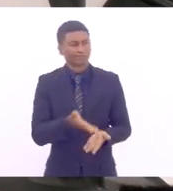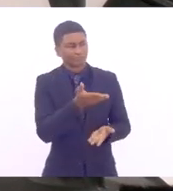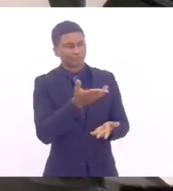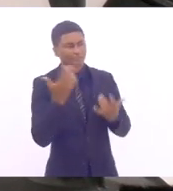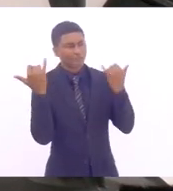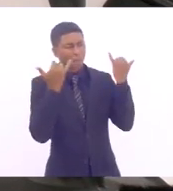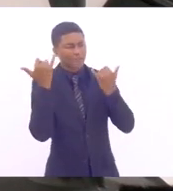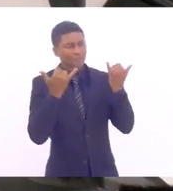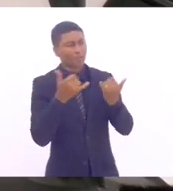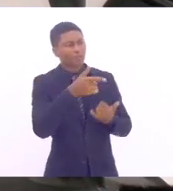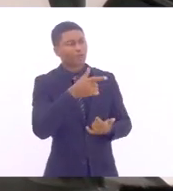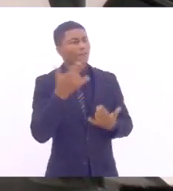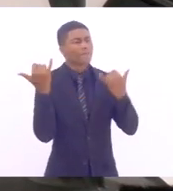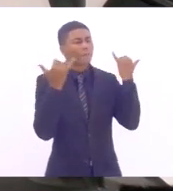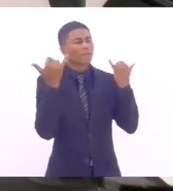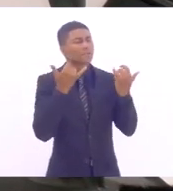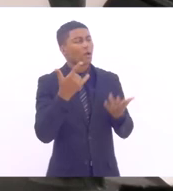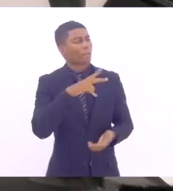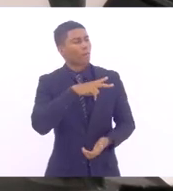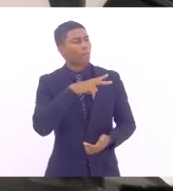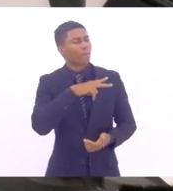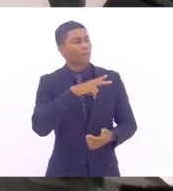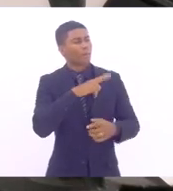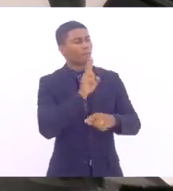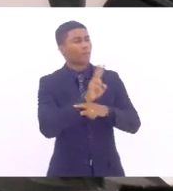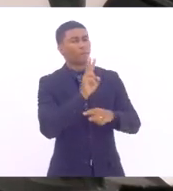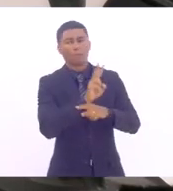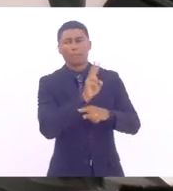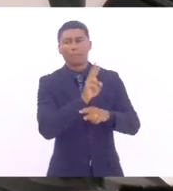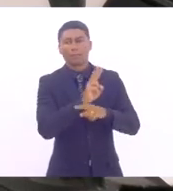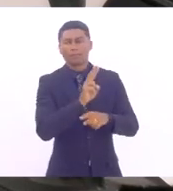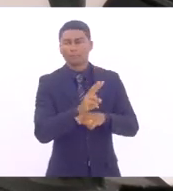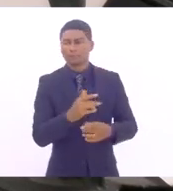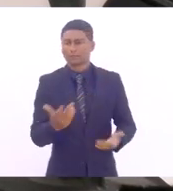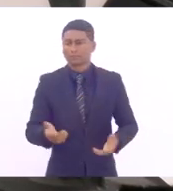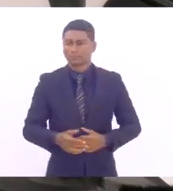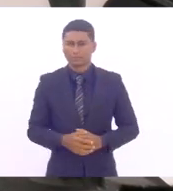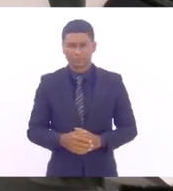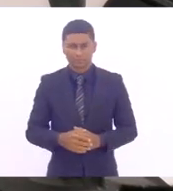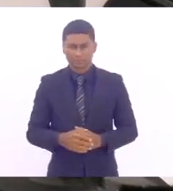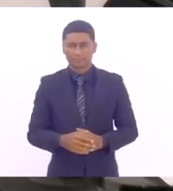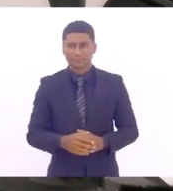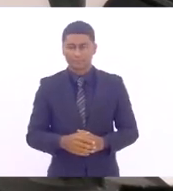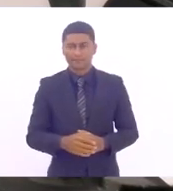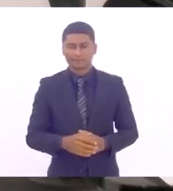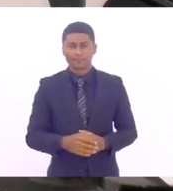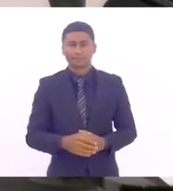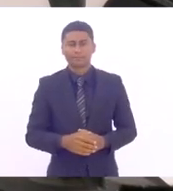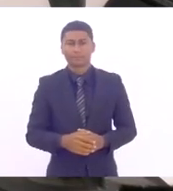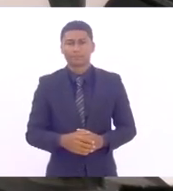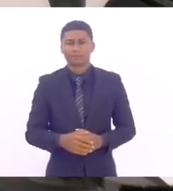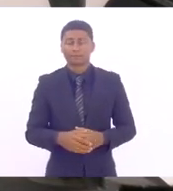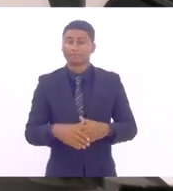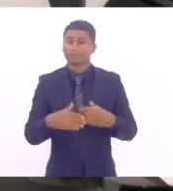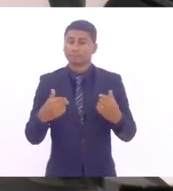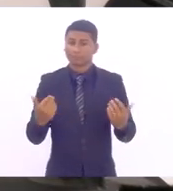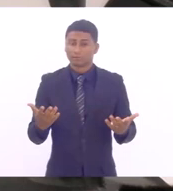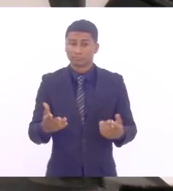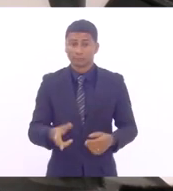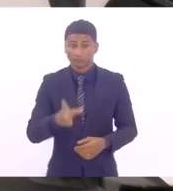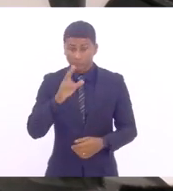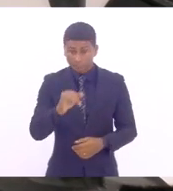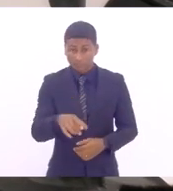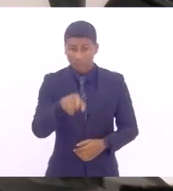dados, legislar sobre proteção e tratamento de dados, não é só proteção de dados, proteção e tratamento de dados. Então, quando você obriga